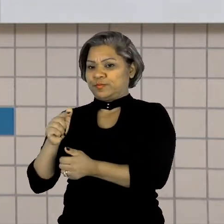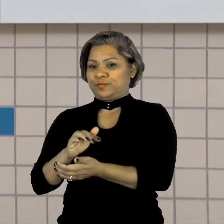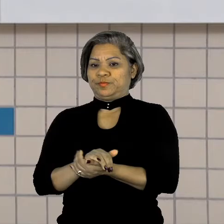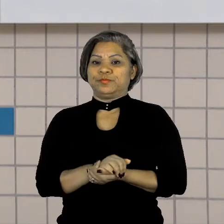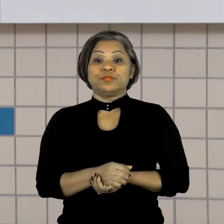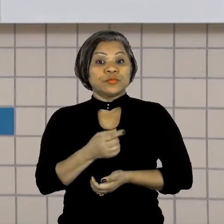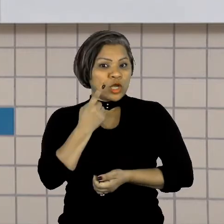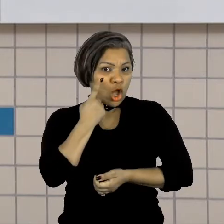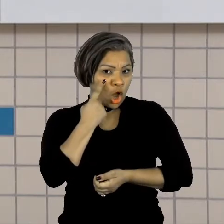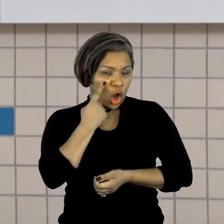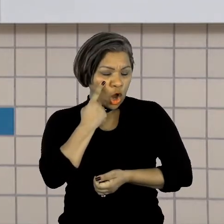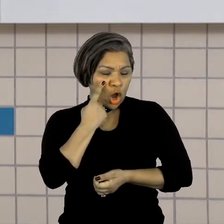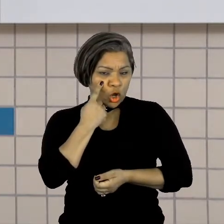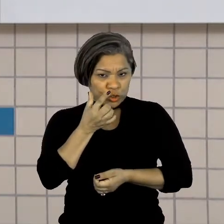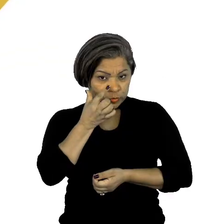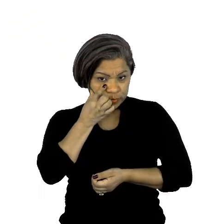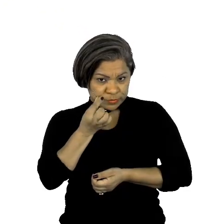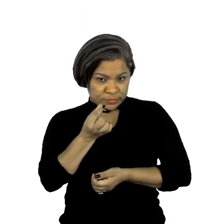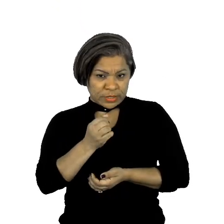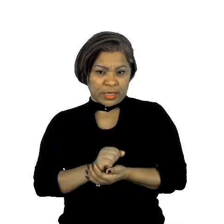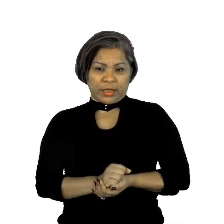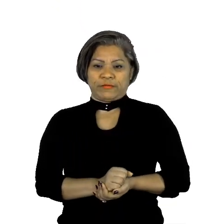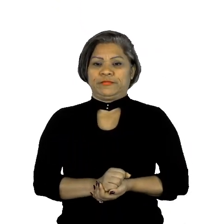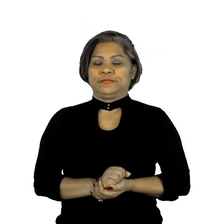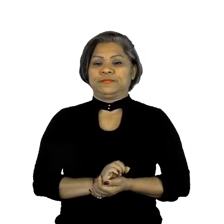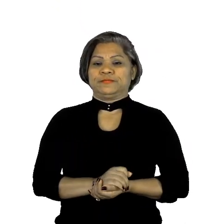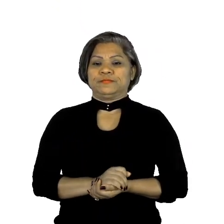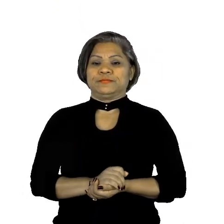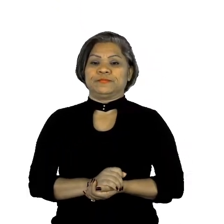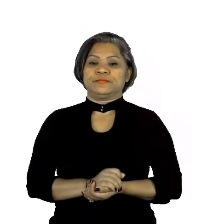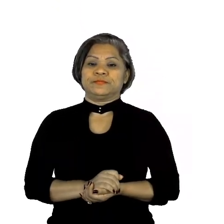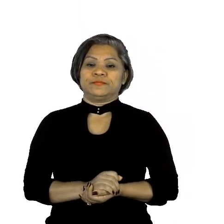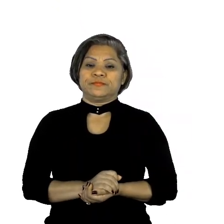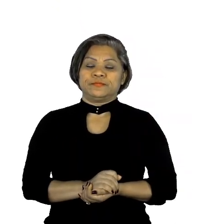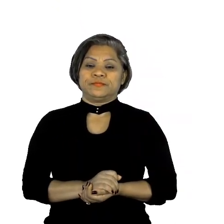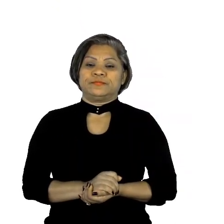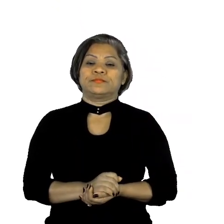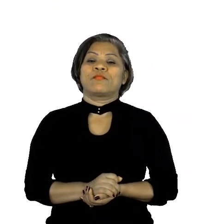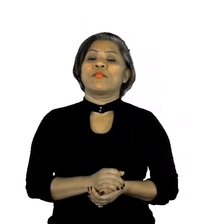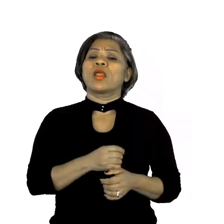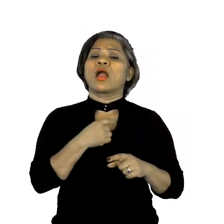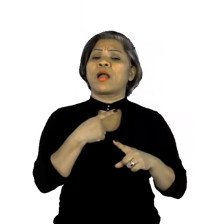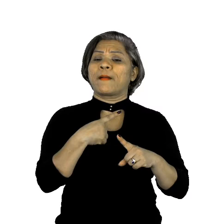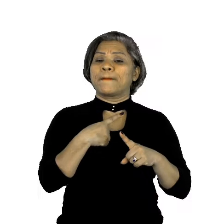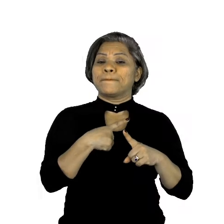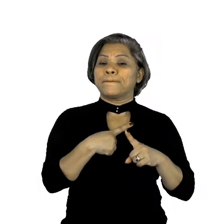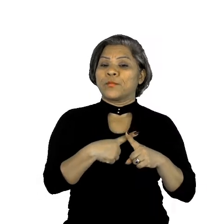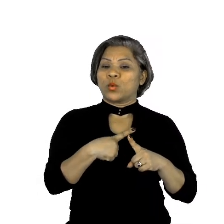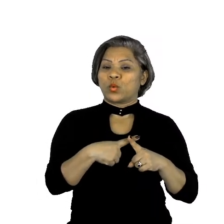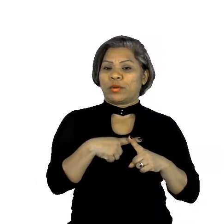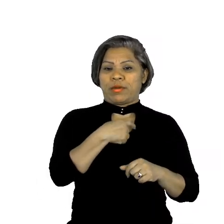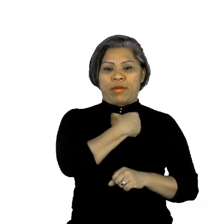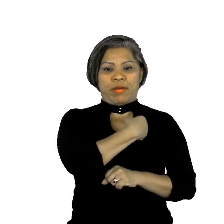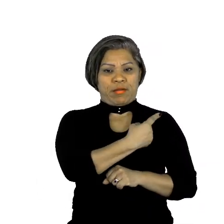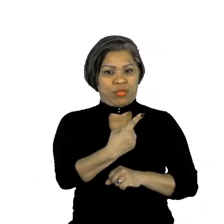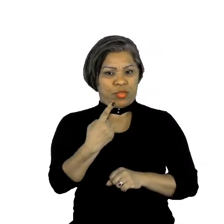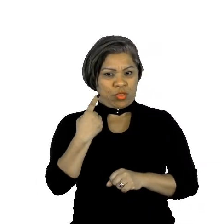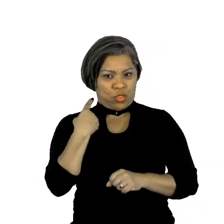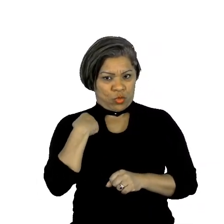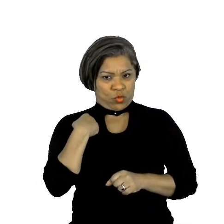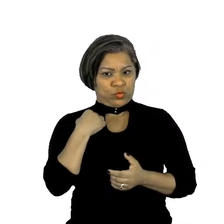elaborados a partir do texto informativo. Então vamos lá. Por que a nossa conta de água